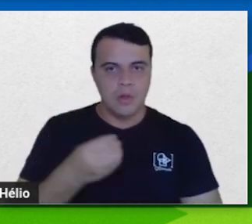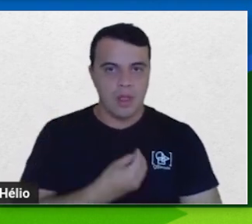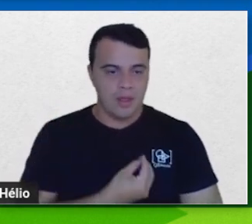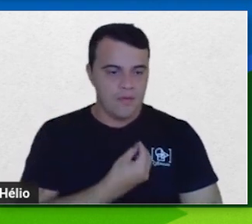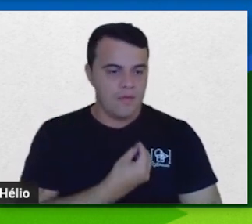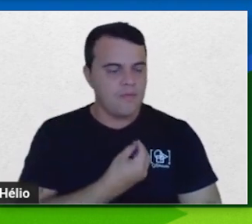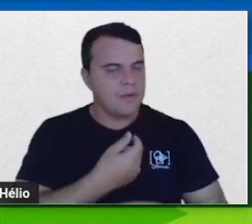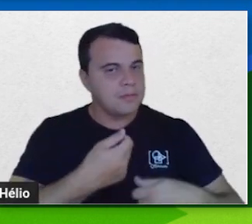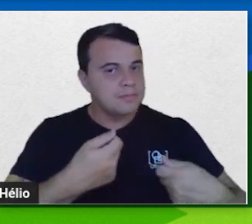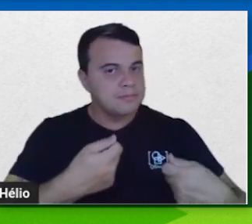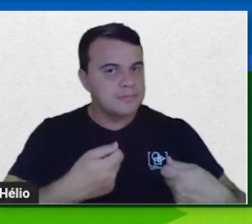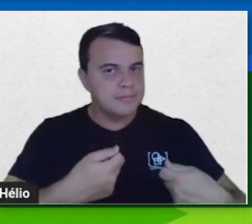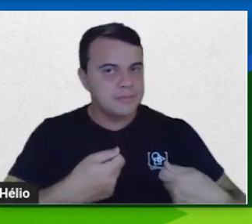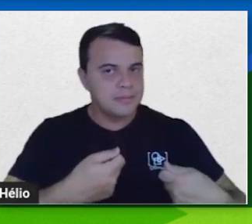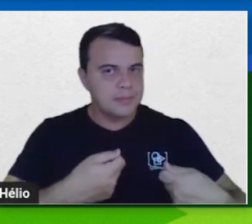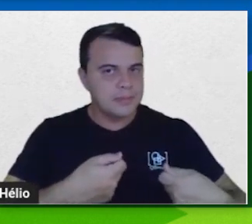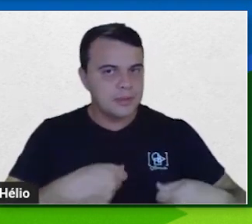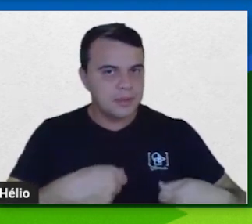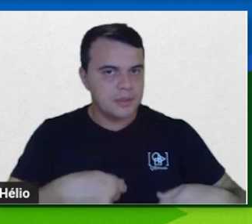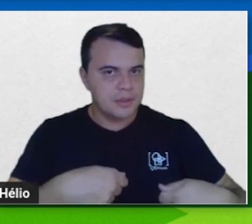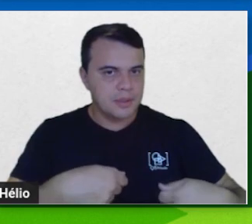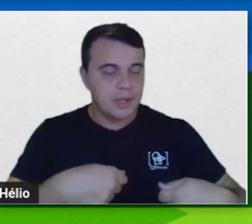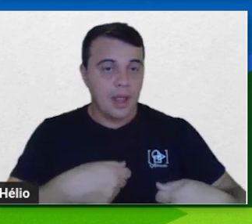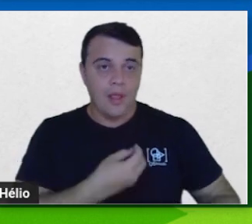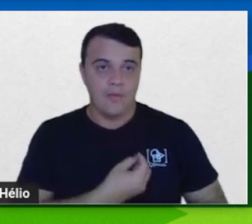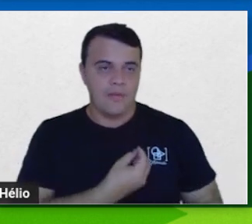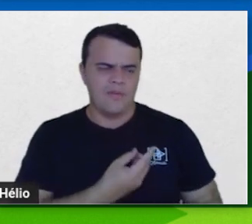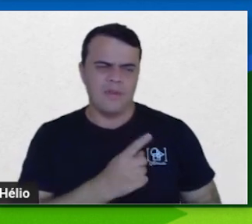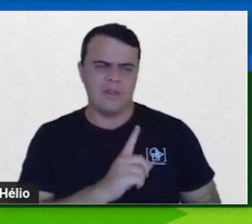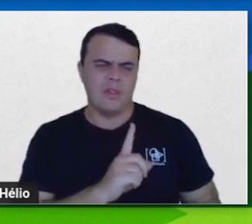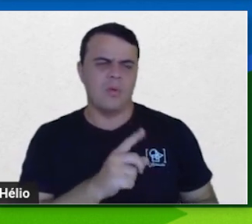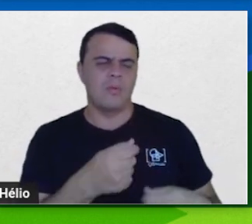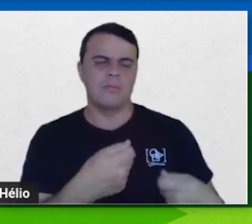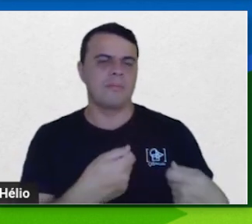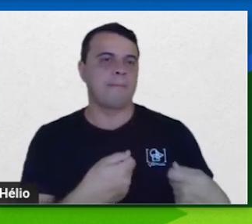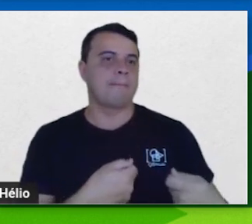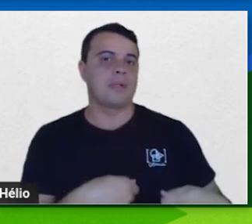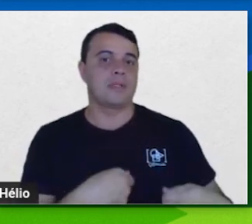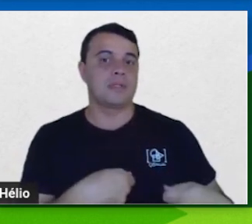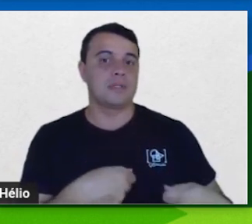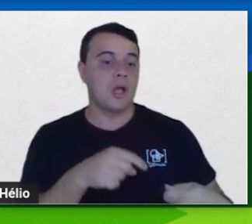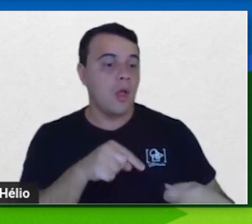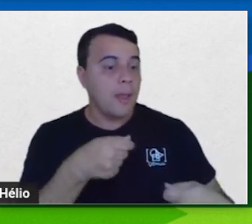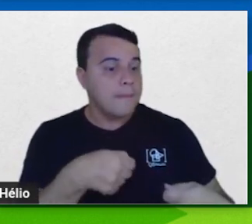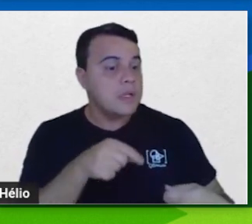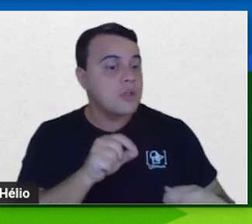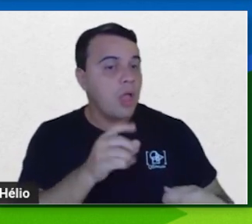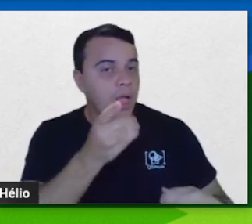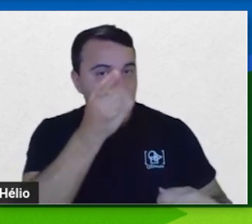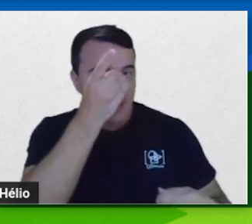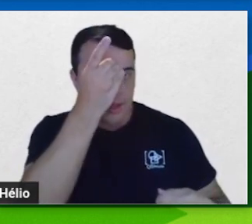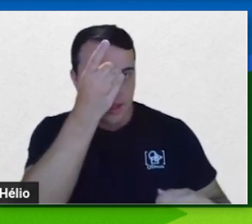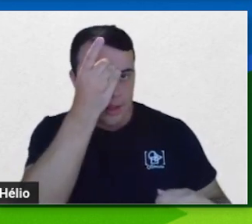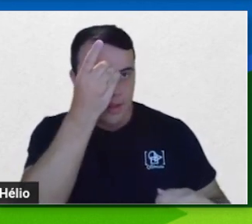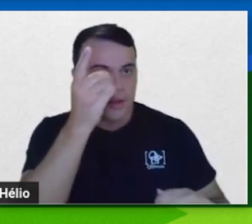é necessário. Viver não é necessário. O que é necessário é criar. Então, o